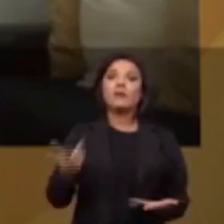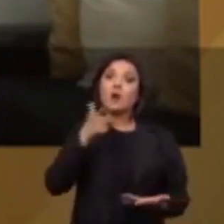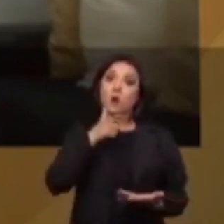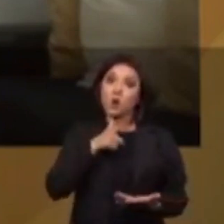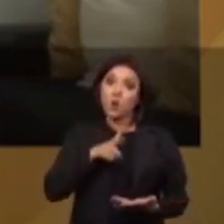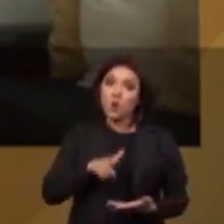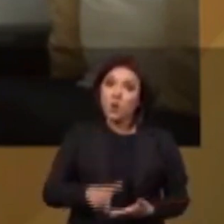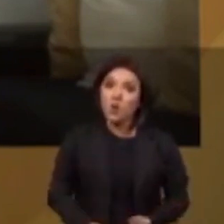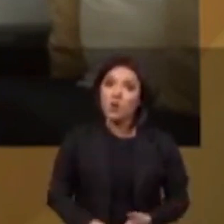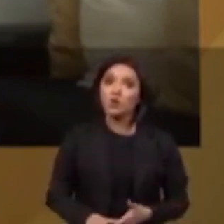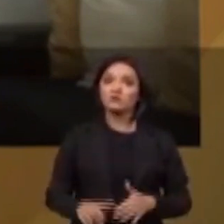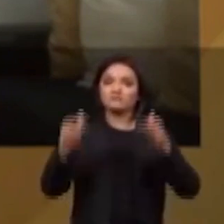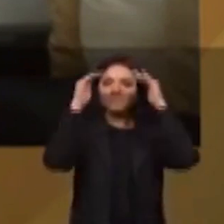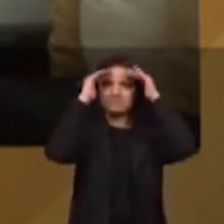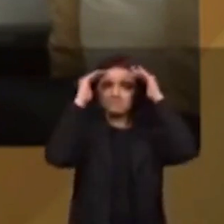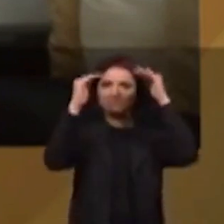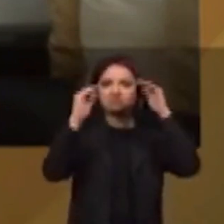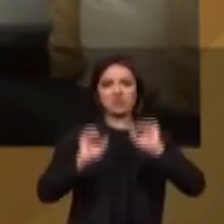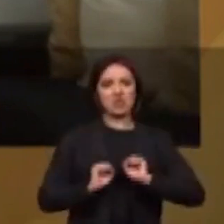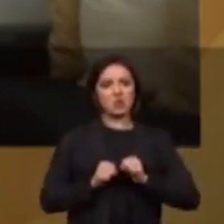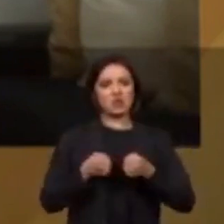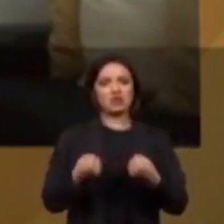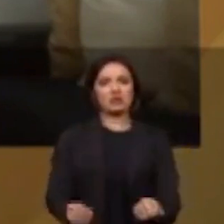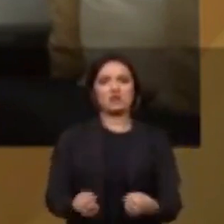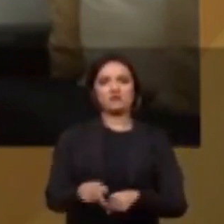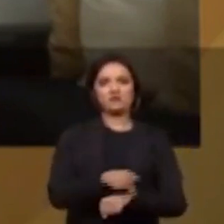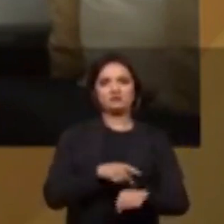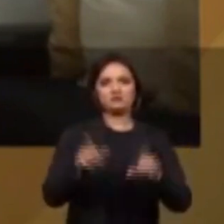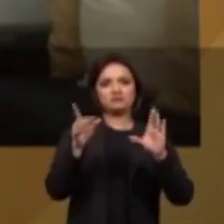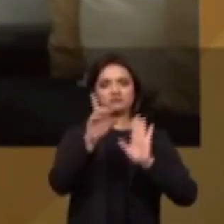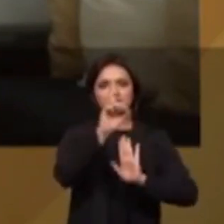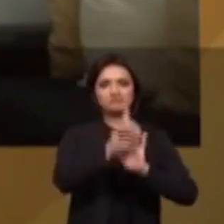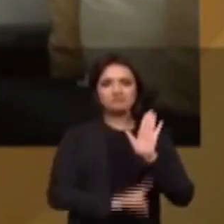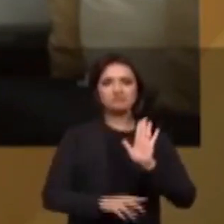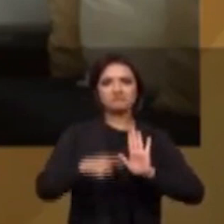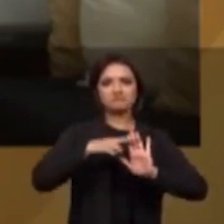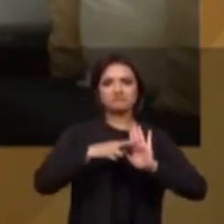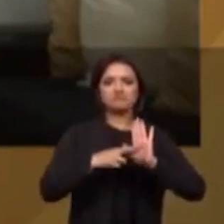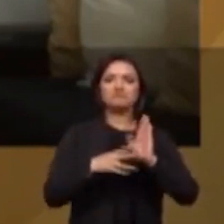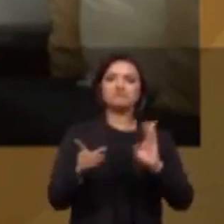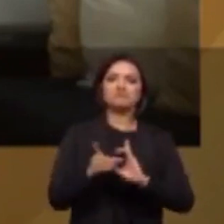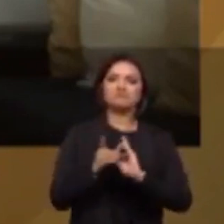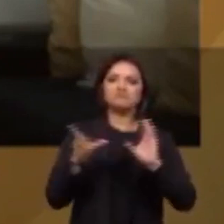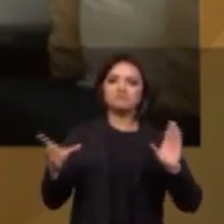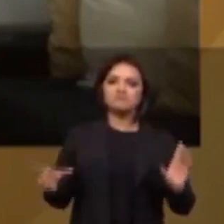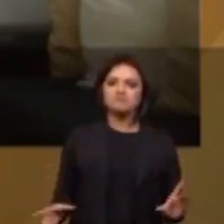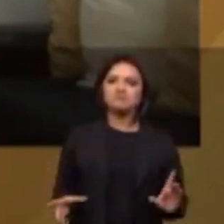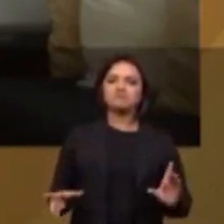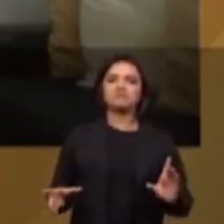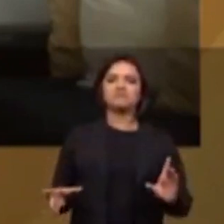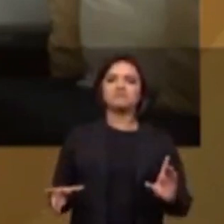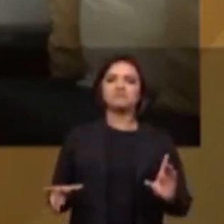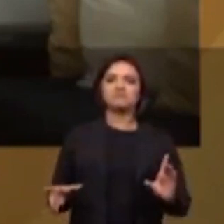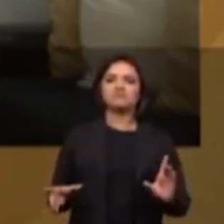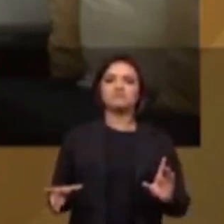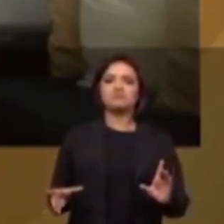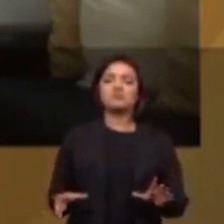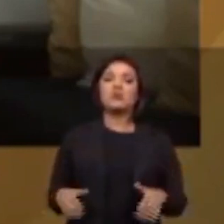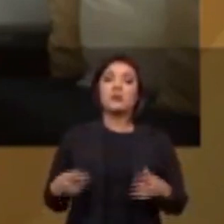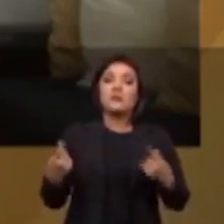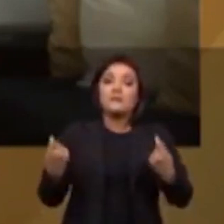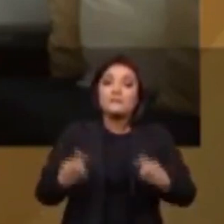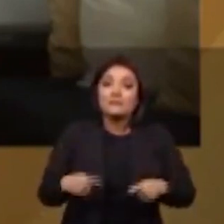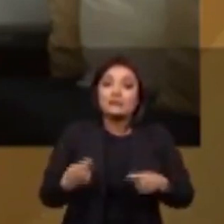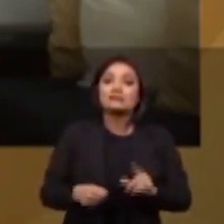missão de defensor do Estado de Direito, das regras democráticas e dos direitos fundamentais,